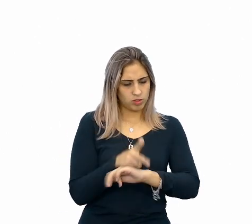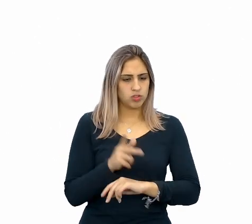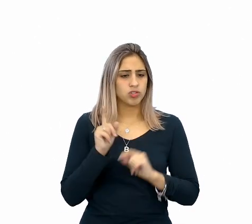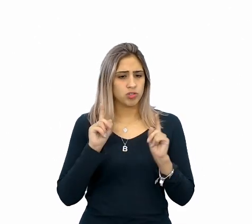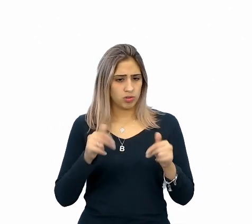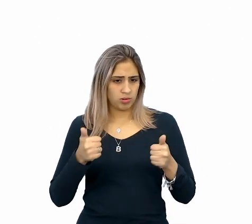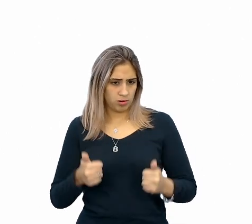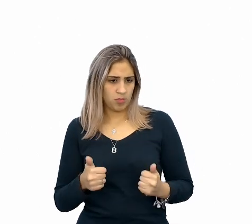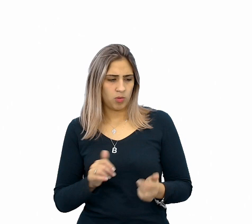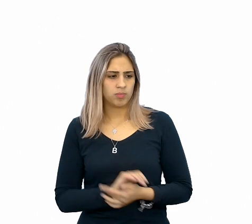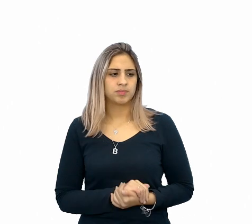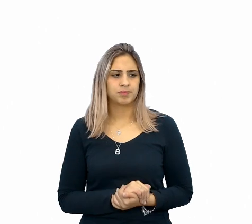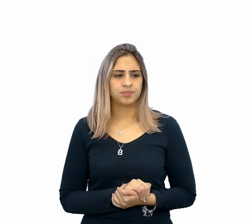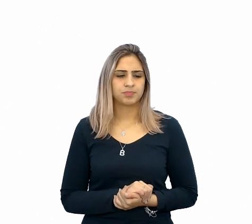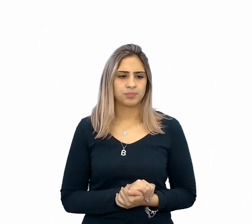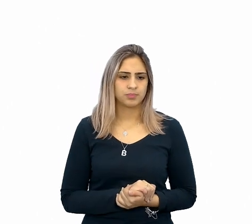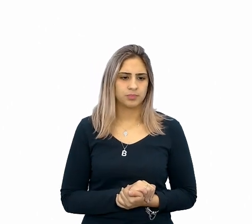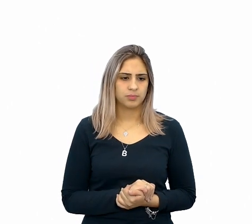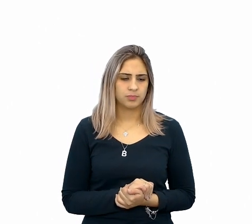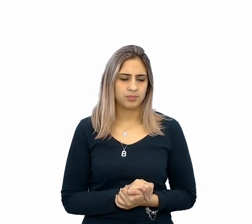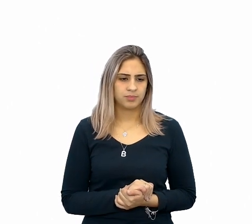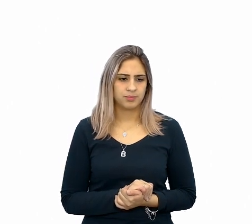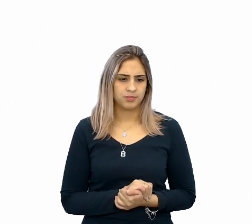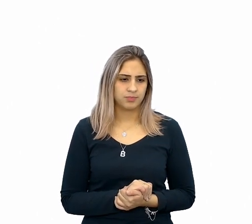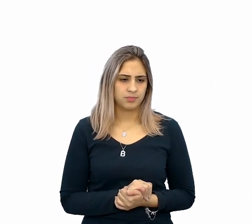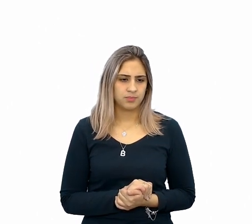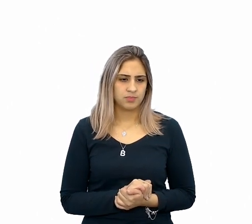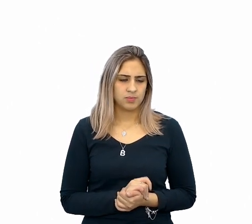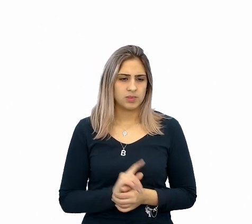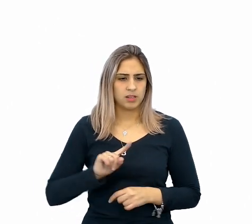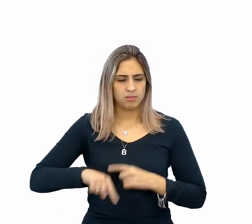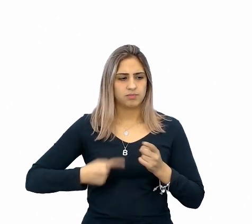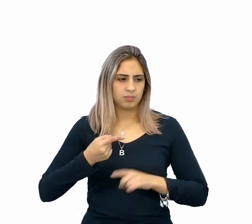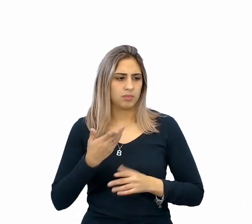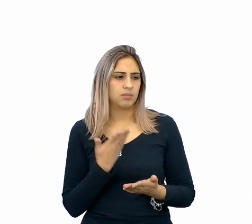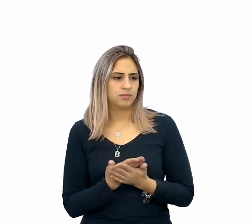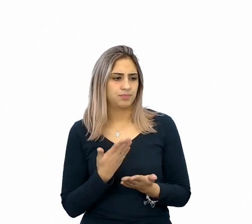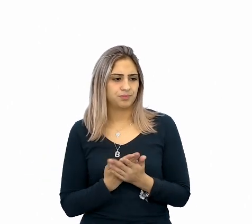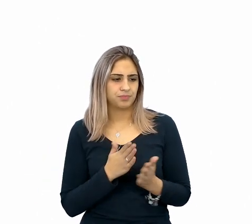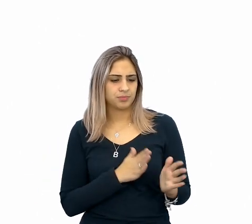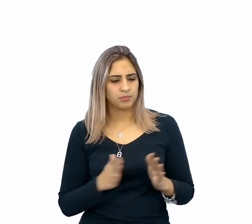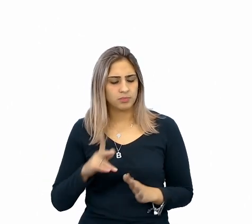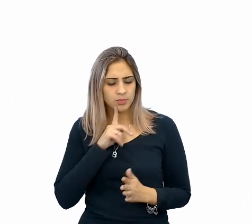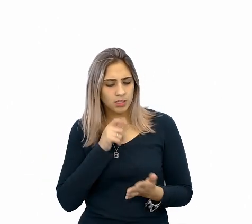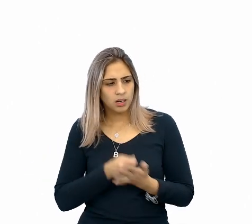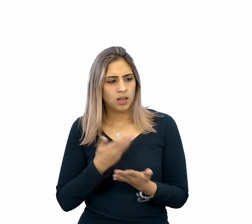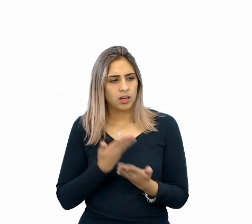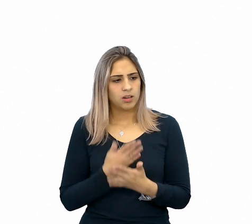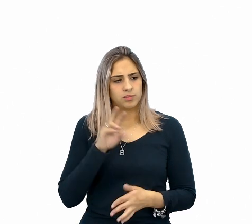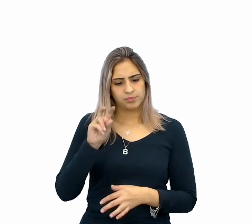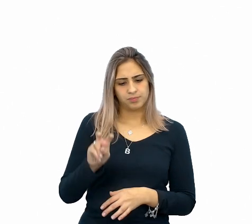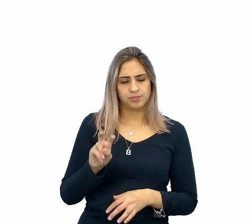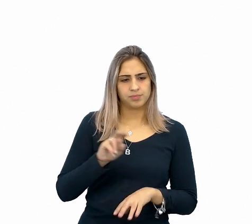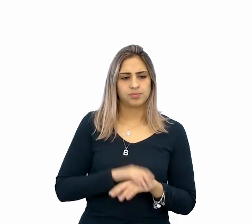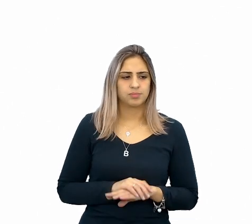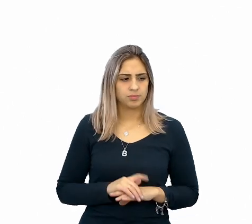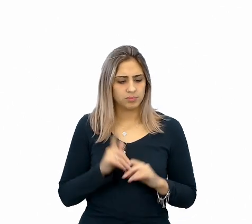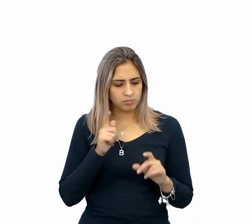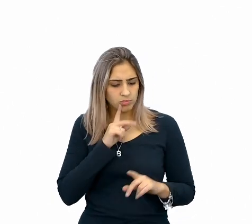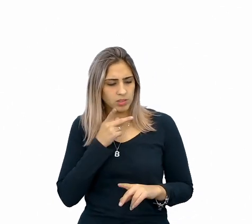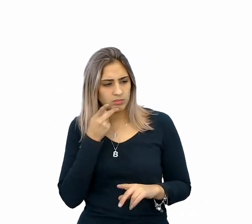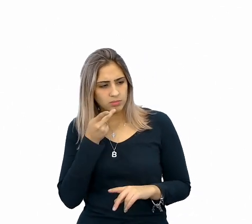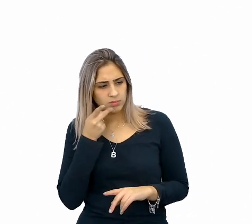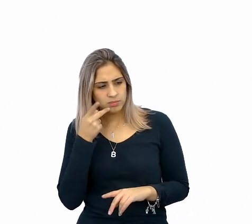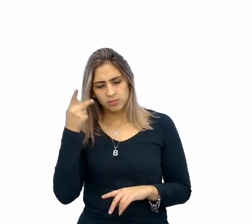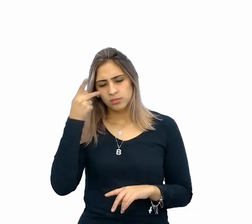bem? Avançando nas próximas aulas, né? Então, na aula 5, o destaque